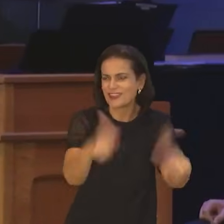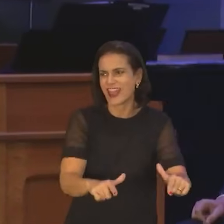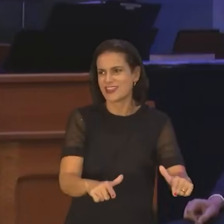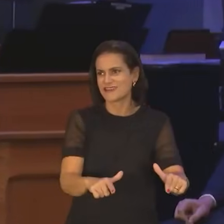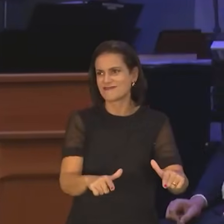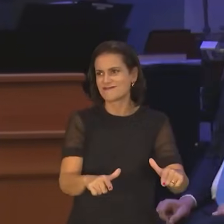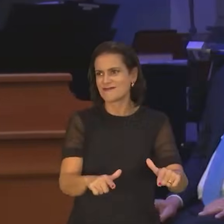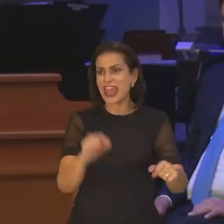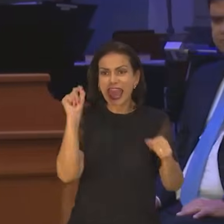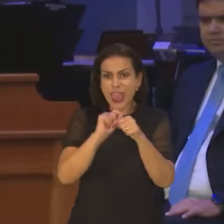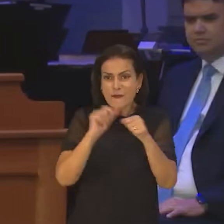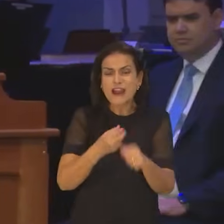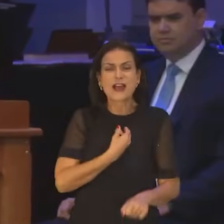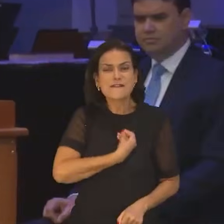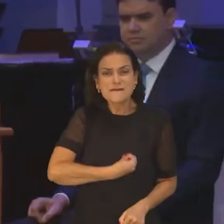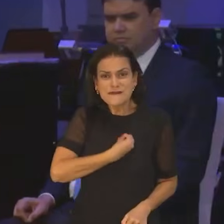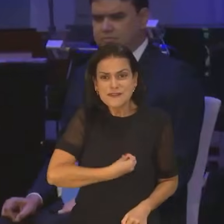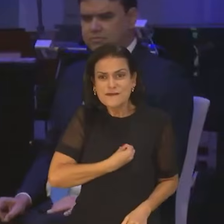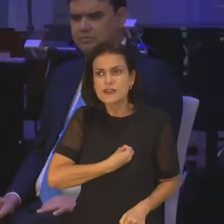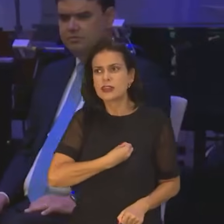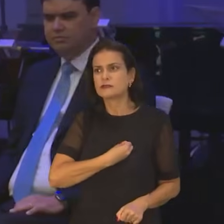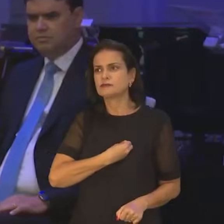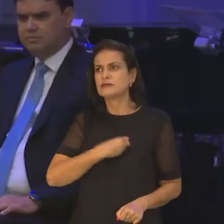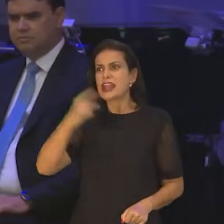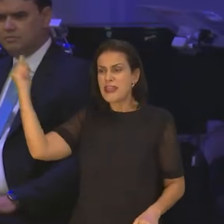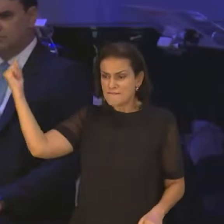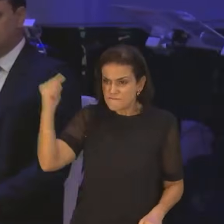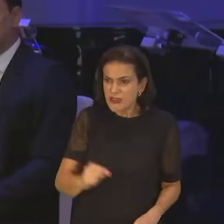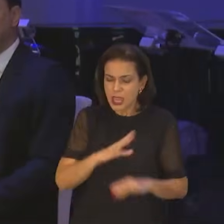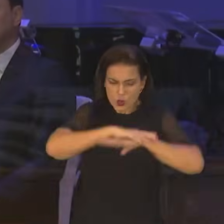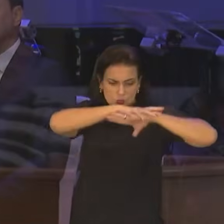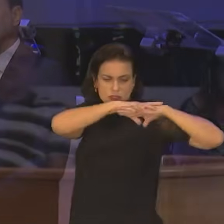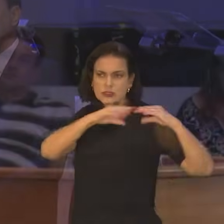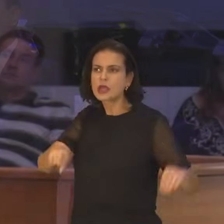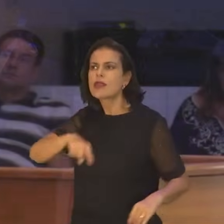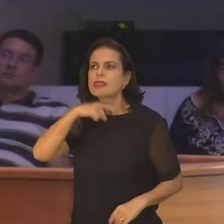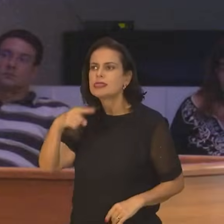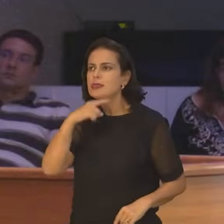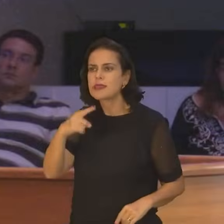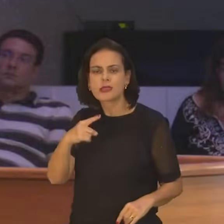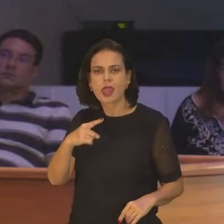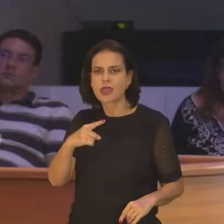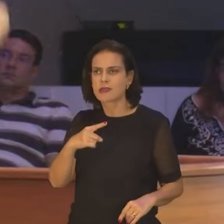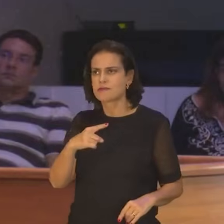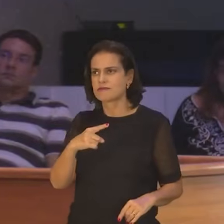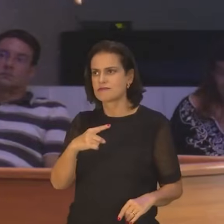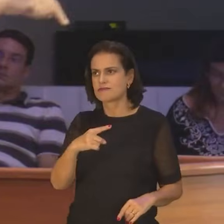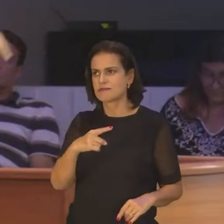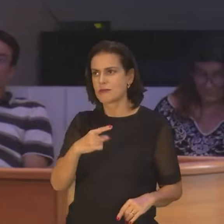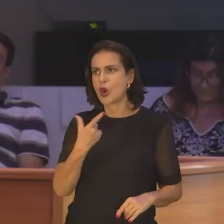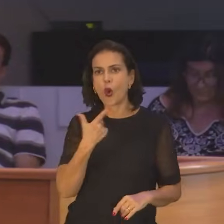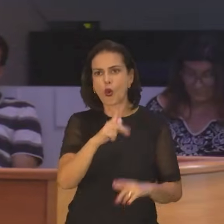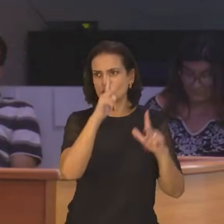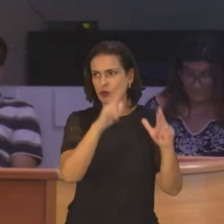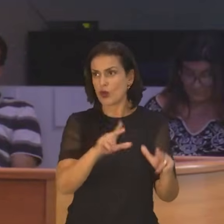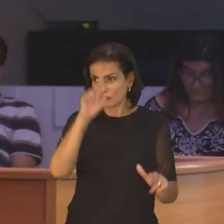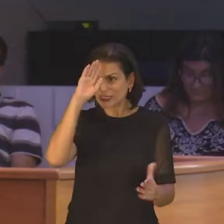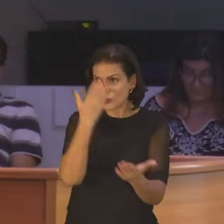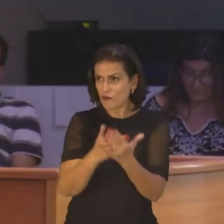mato e eu faço viver, eu fero e eu saro, e ninguém escapará da minha mão. Você crê nesse